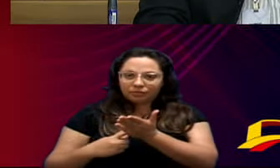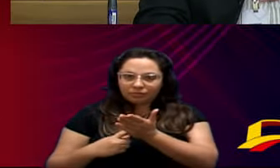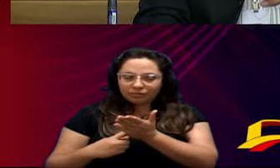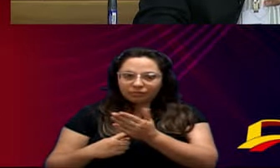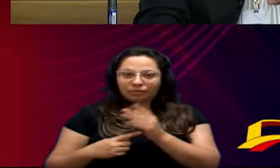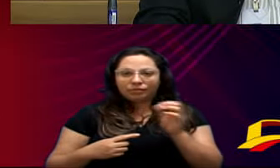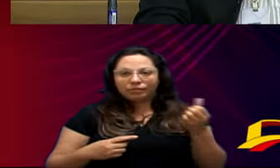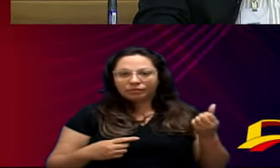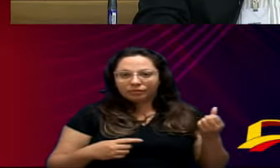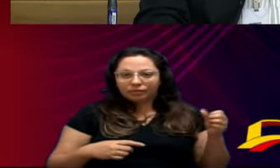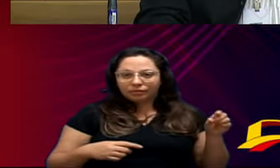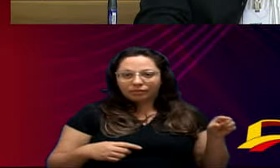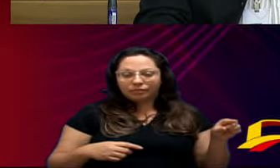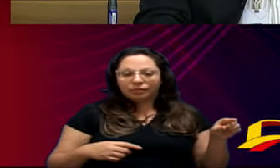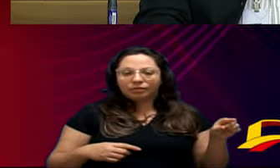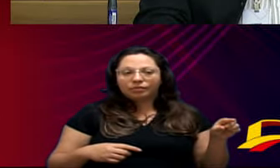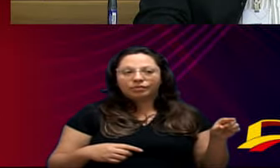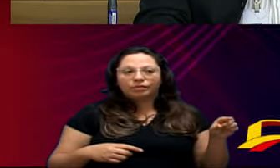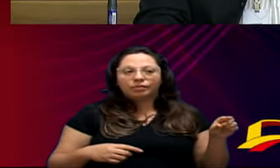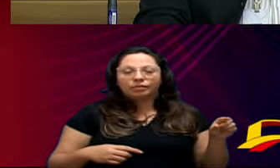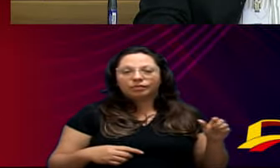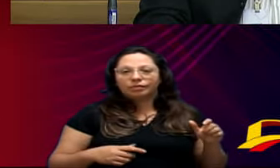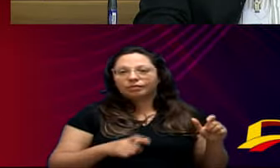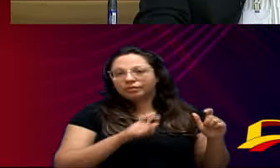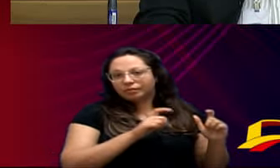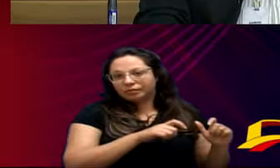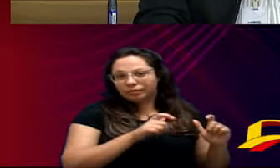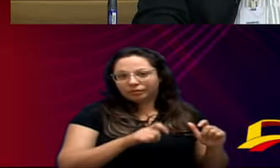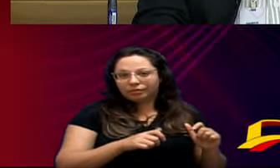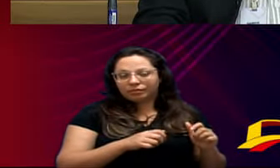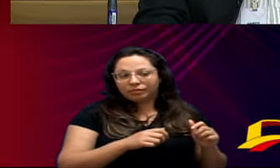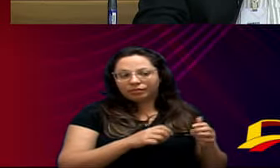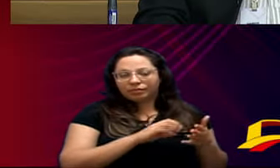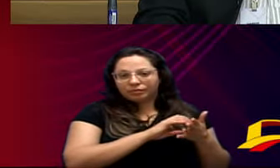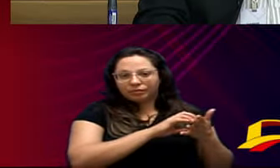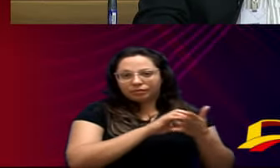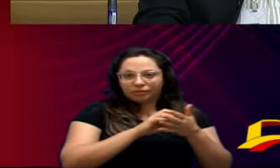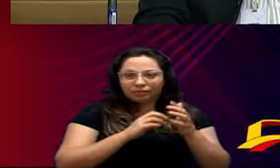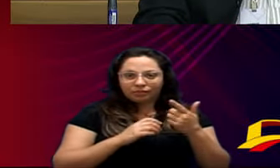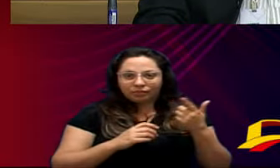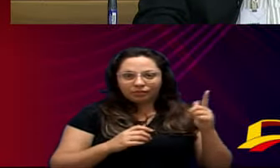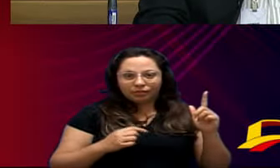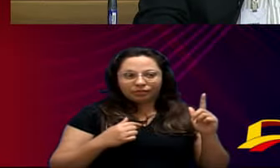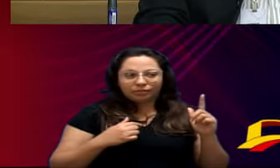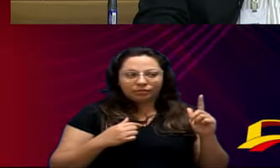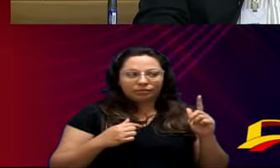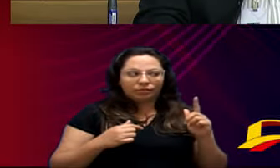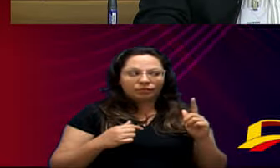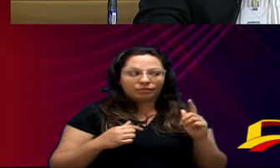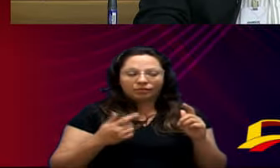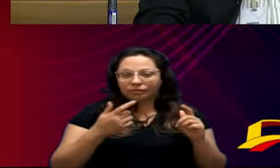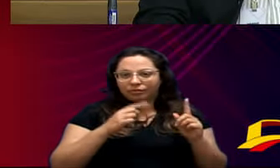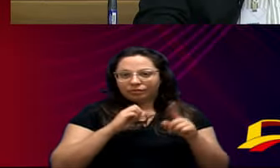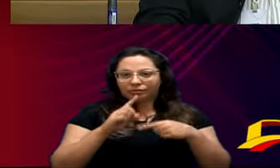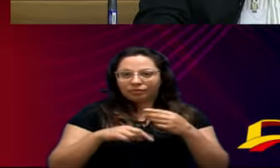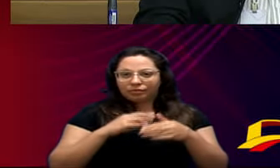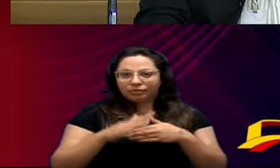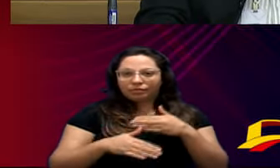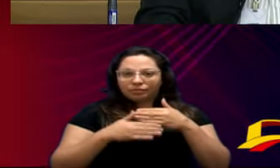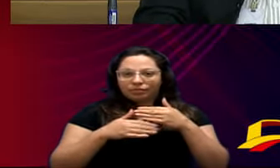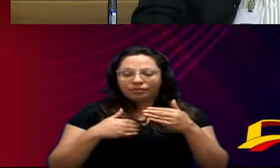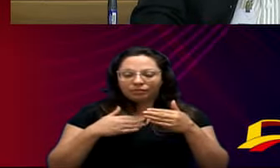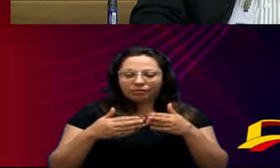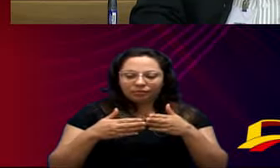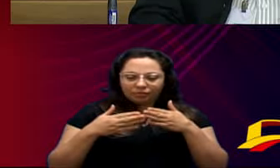mais 6.000 para a os móveis e contamos com a ajuda da senhora emenda parlamentar para ampliar ainda mais